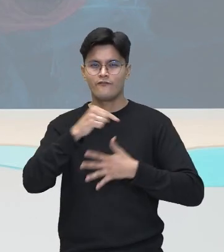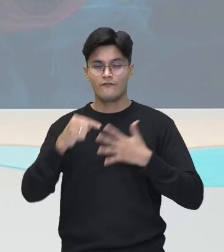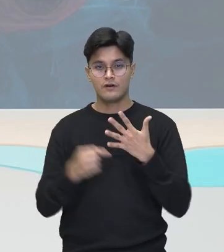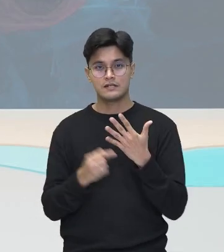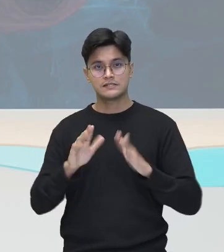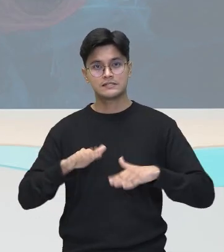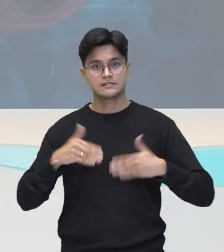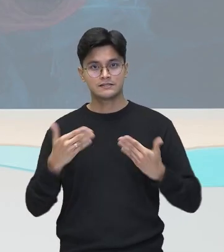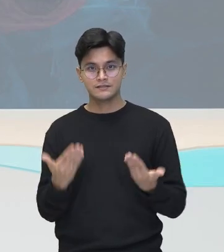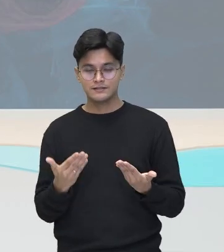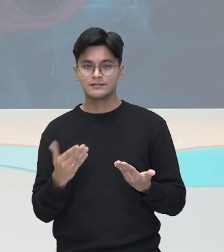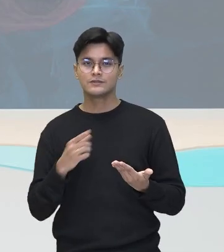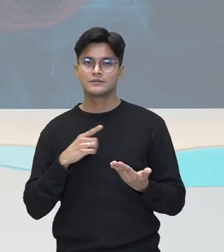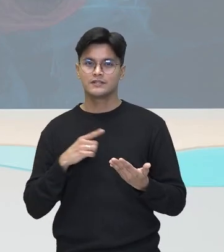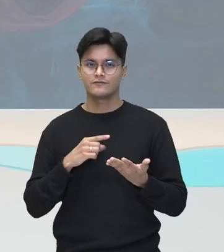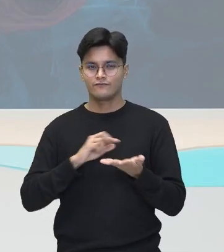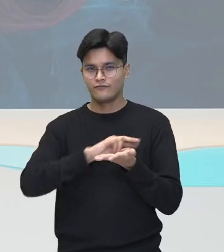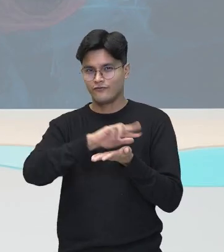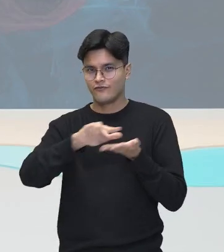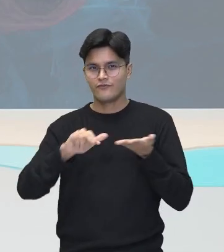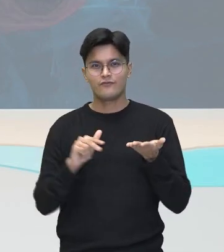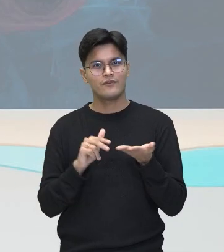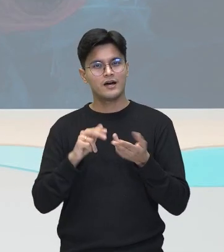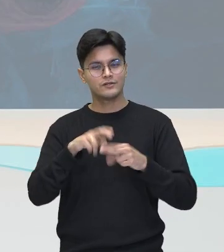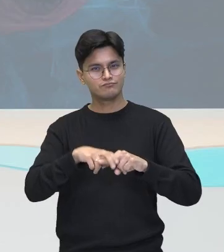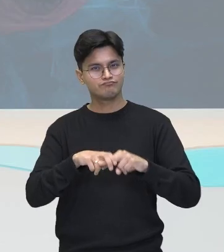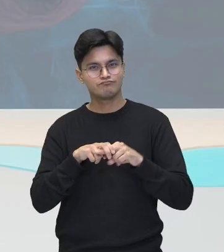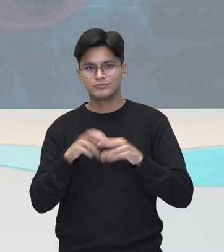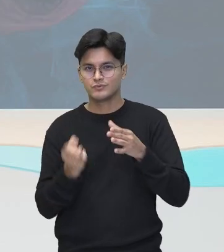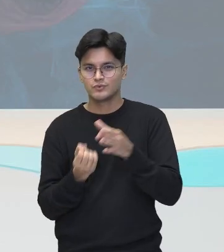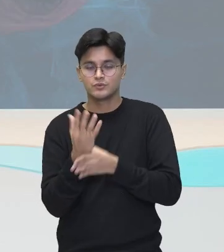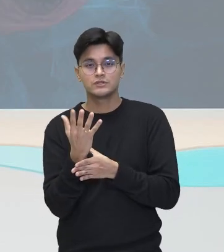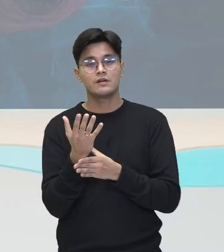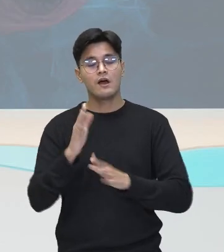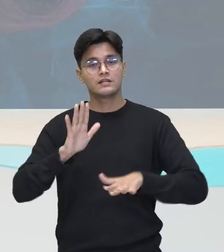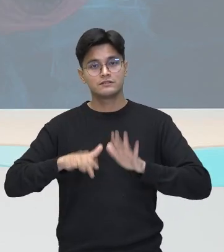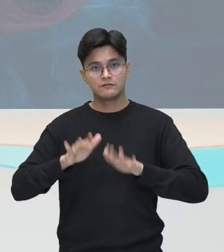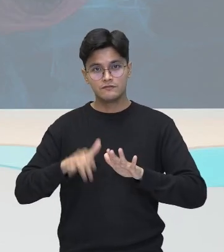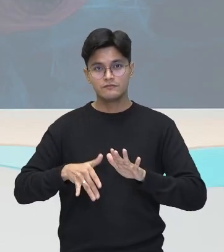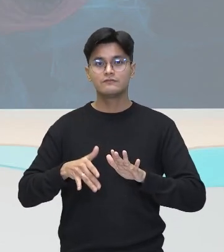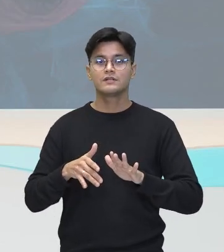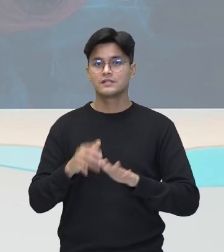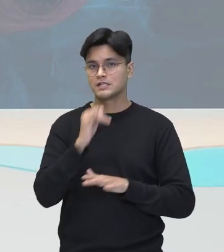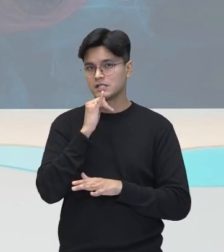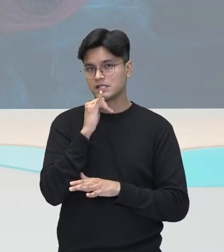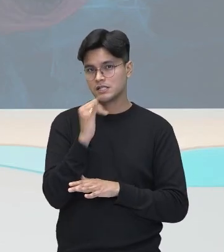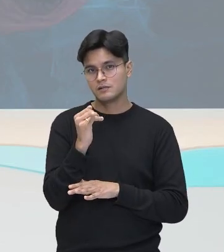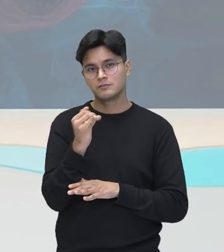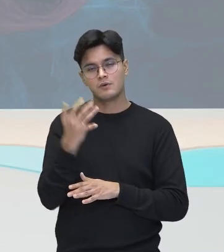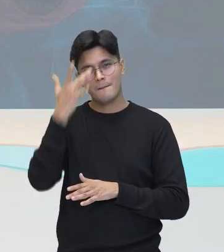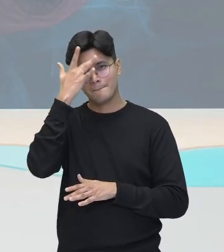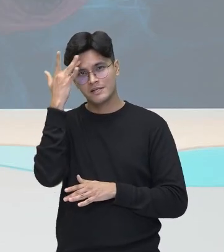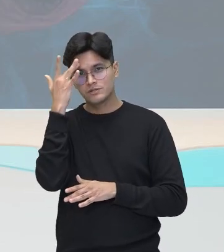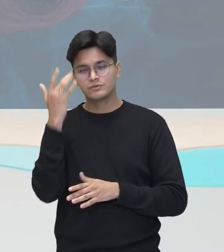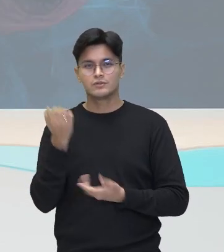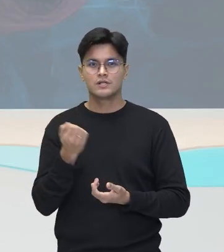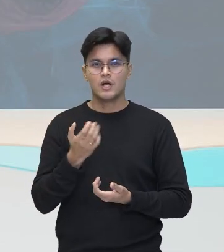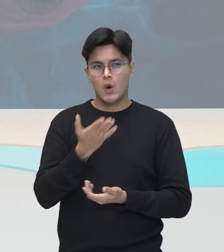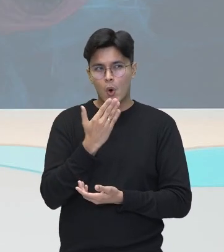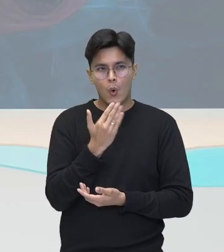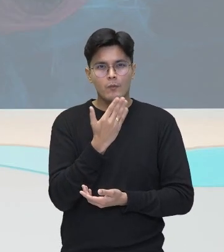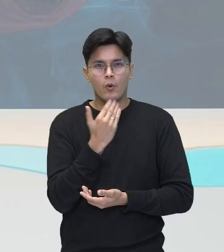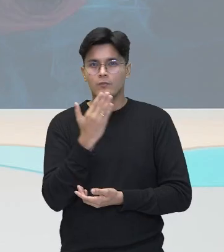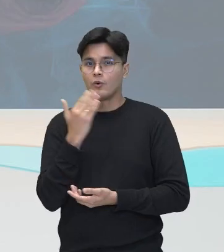portanto, multifatorial. Às vezes é porque a pessoa ela gosta só muito de comer, ou porque é uma pessoa muito